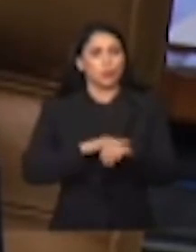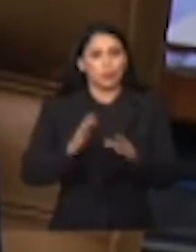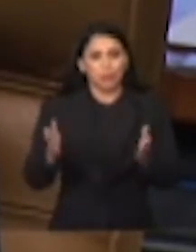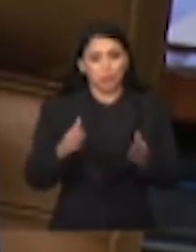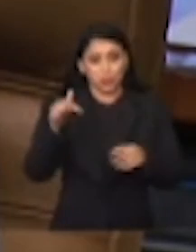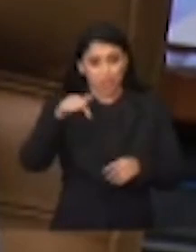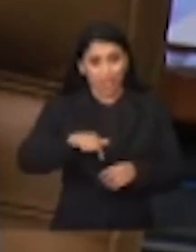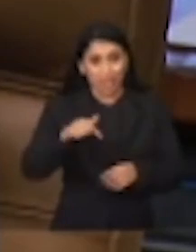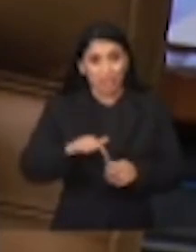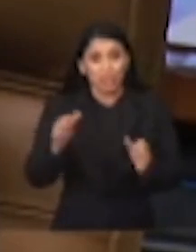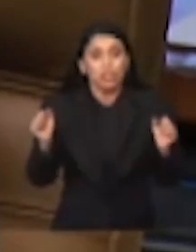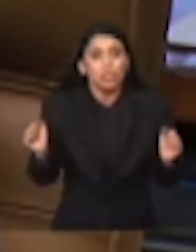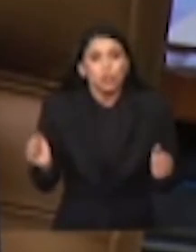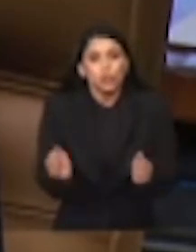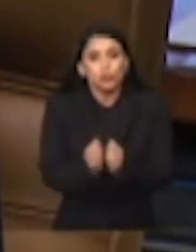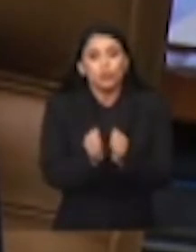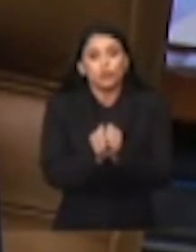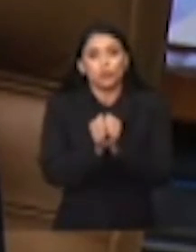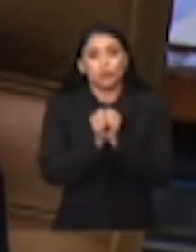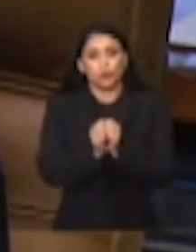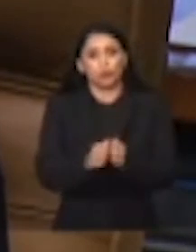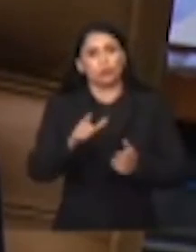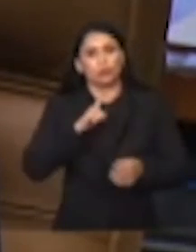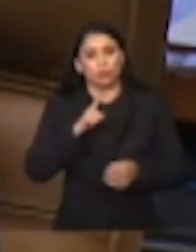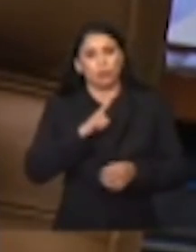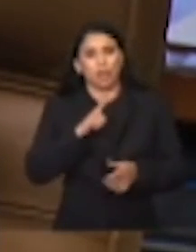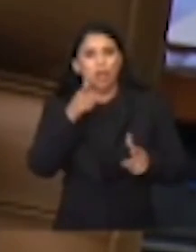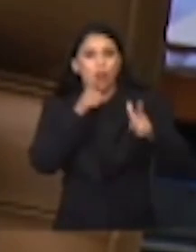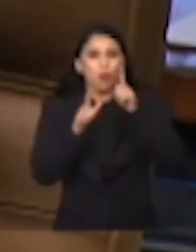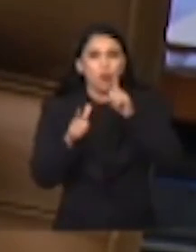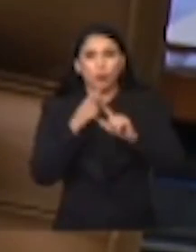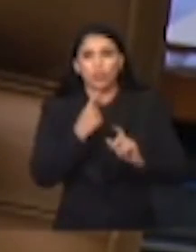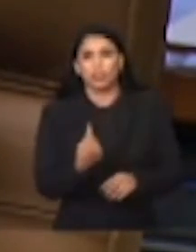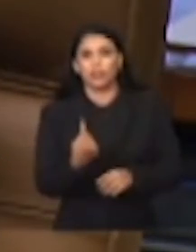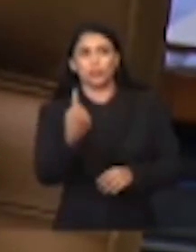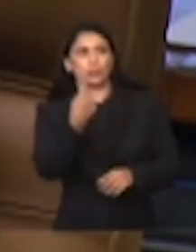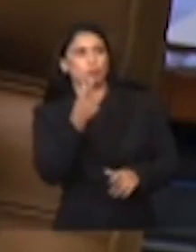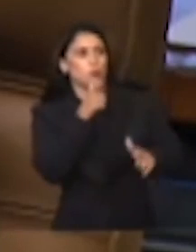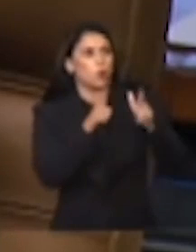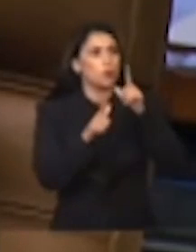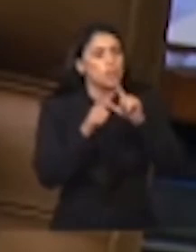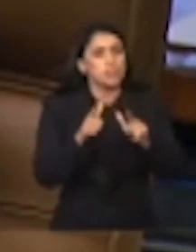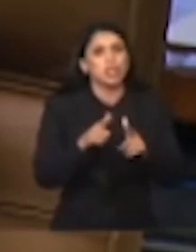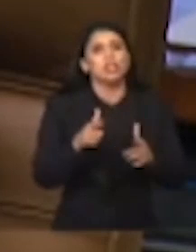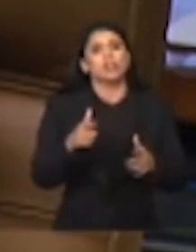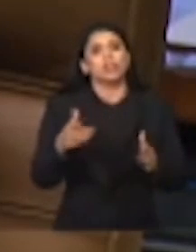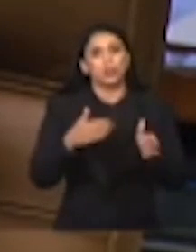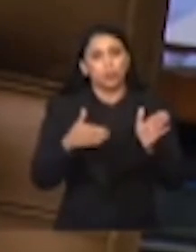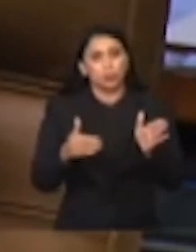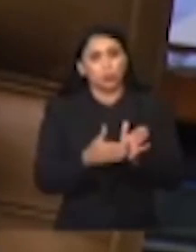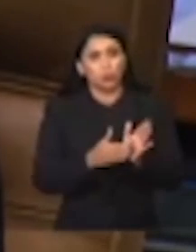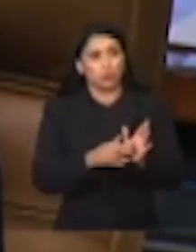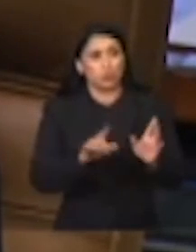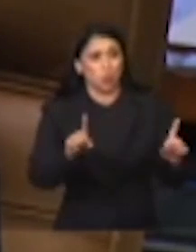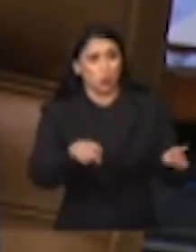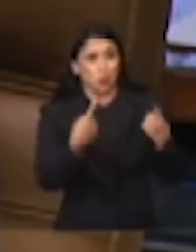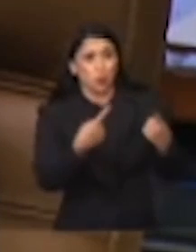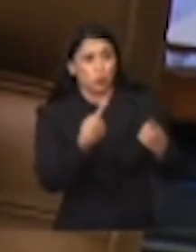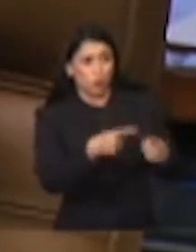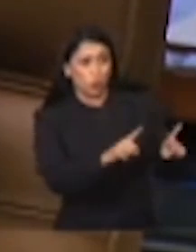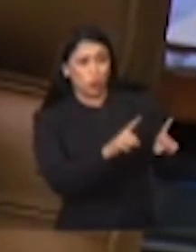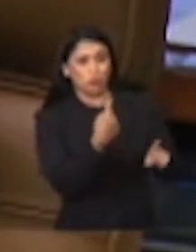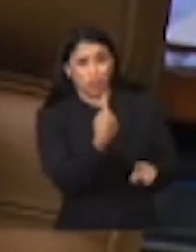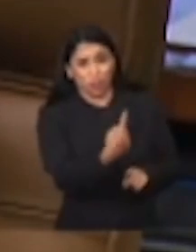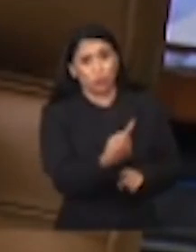juntos porque o atingimento de um editor mas nós temos este compromisso com este grande sonho dos homens no caso